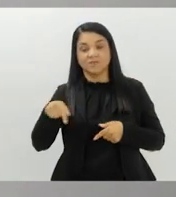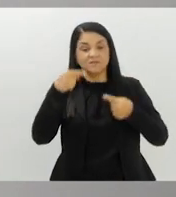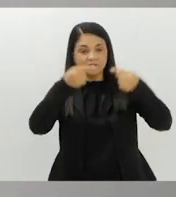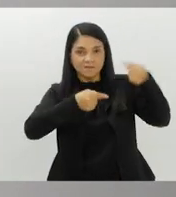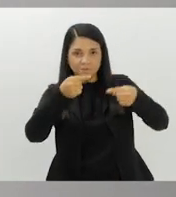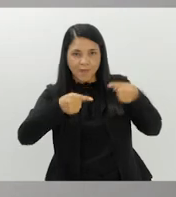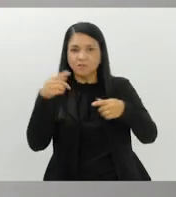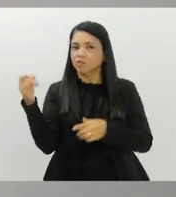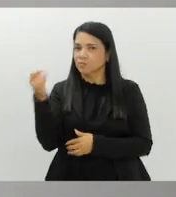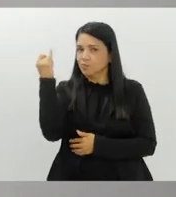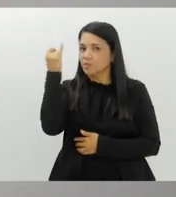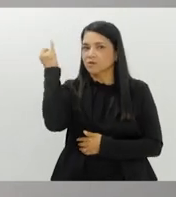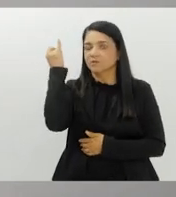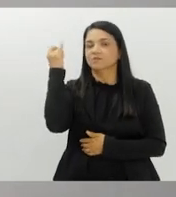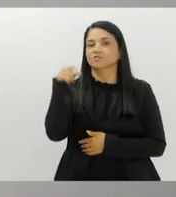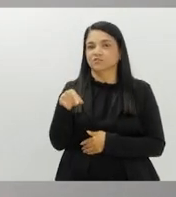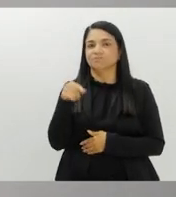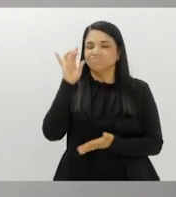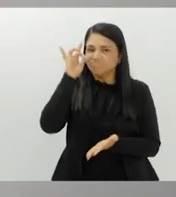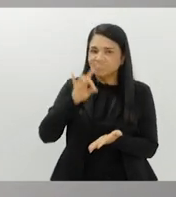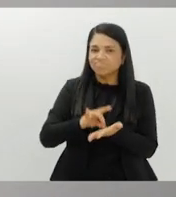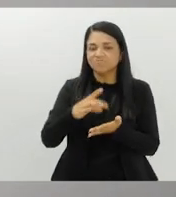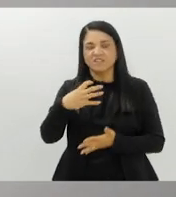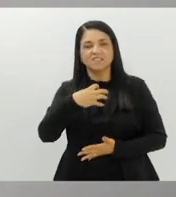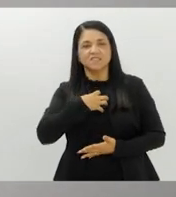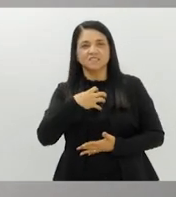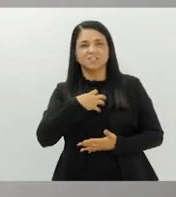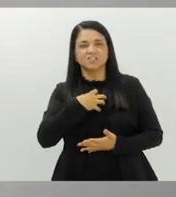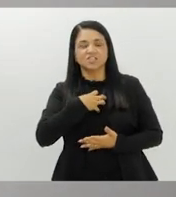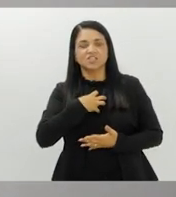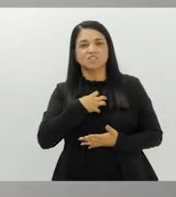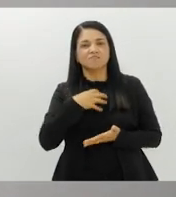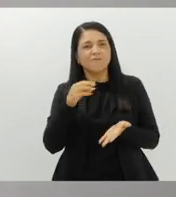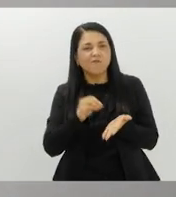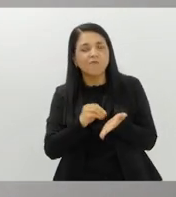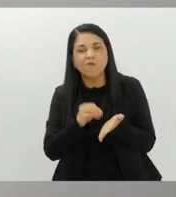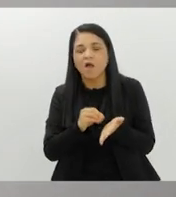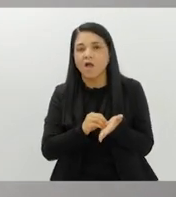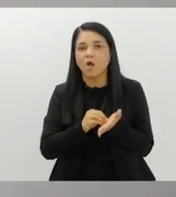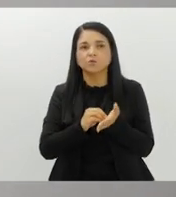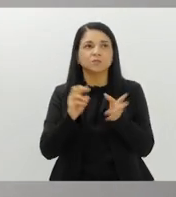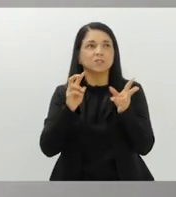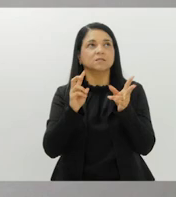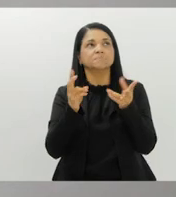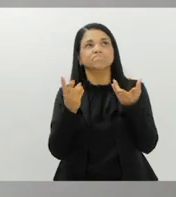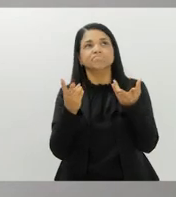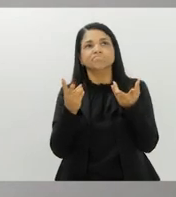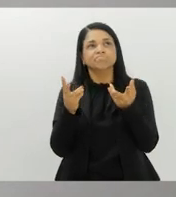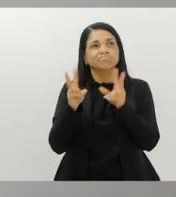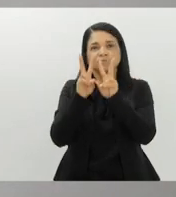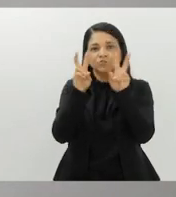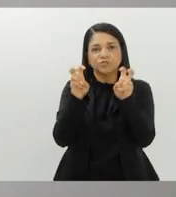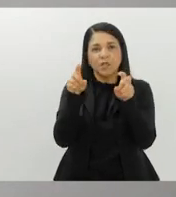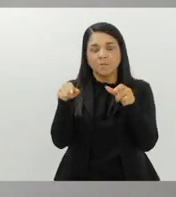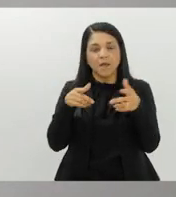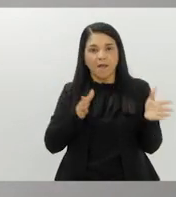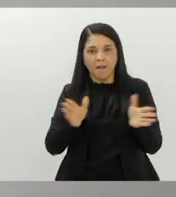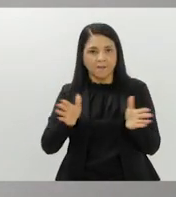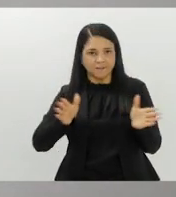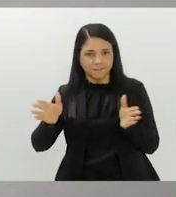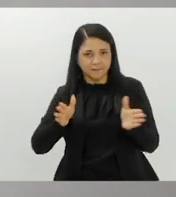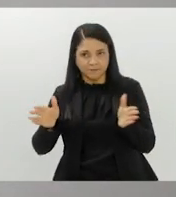importante, porque realmente sentimos assim uma carência, tanto nos temas que evocam